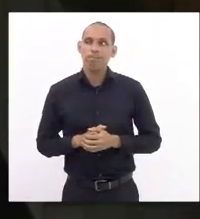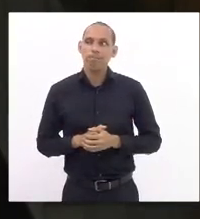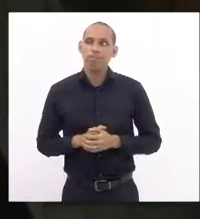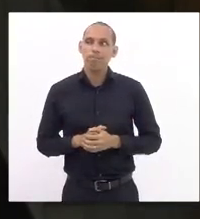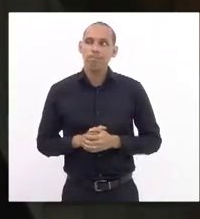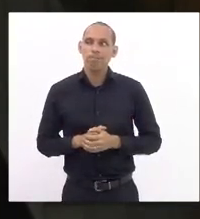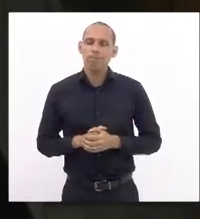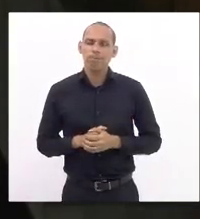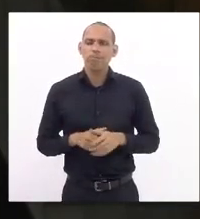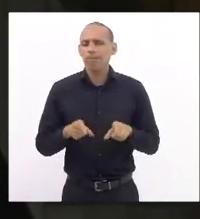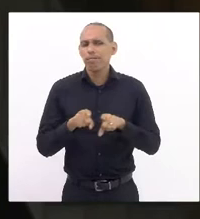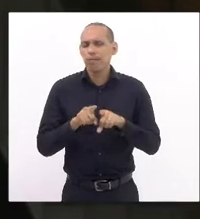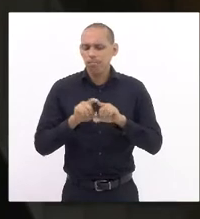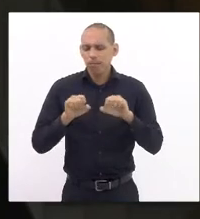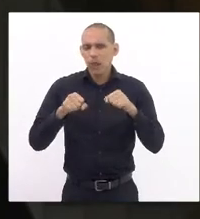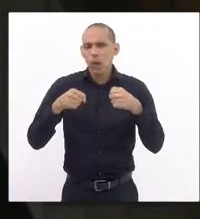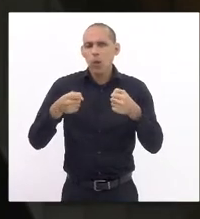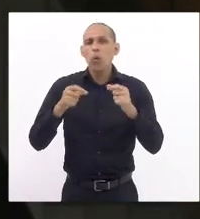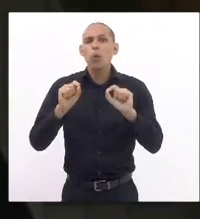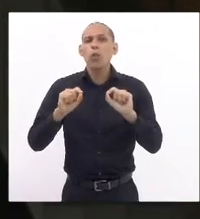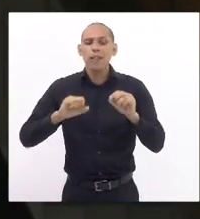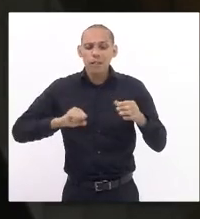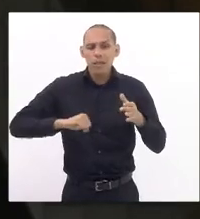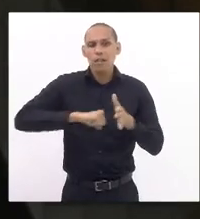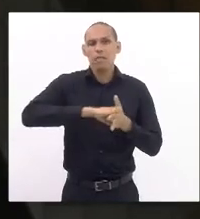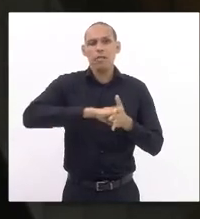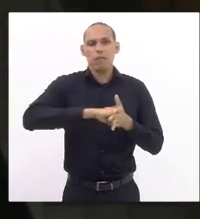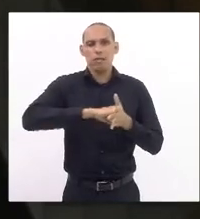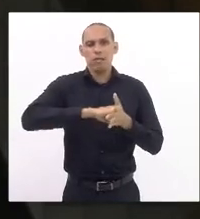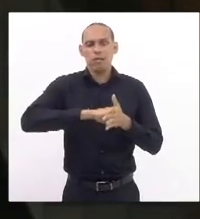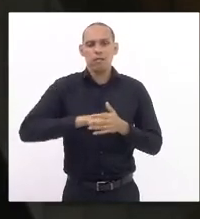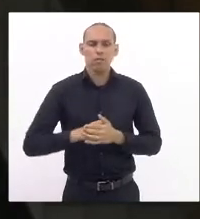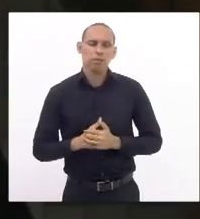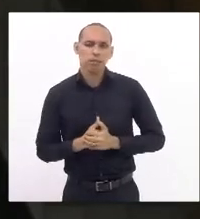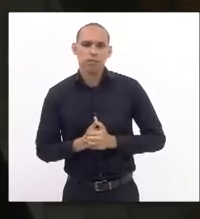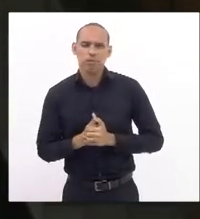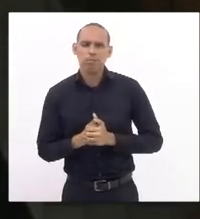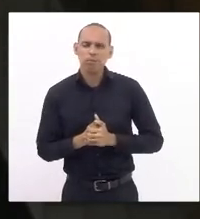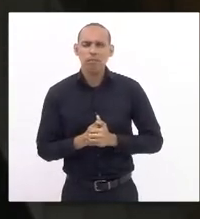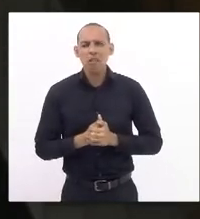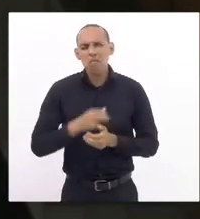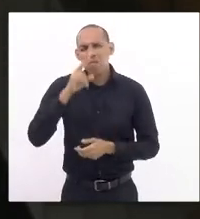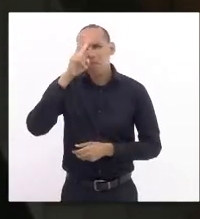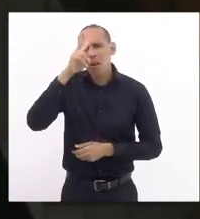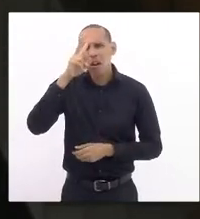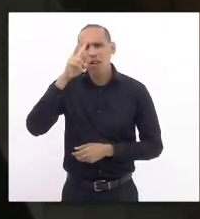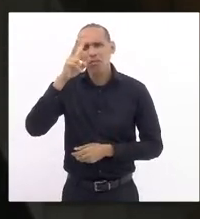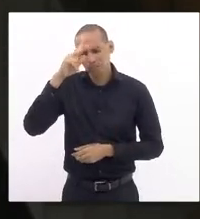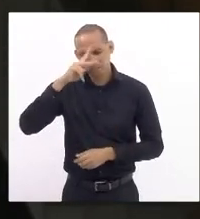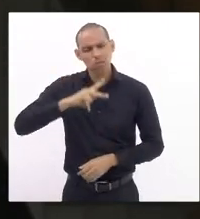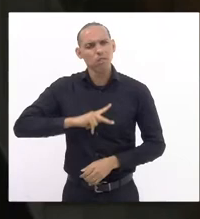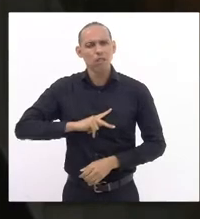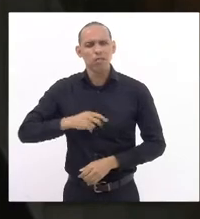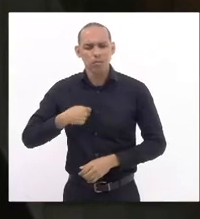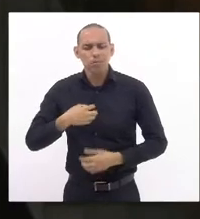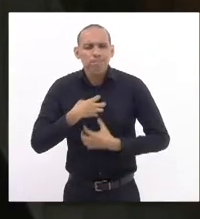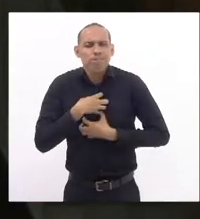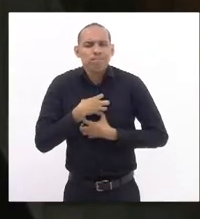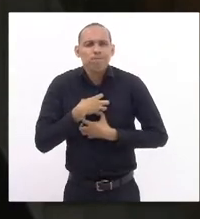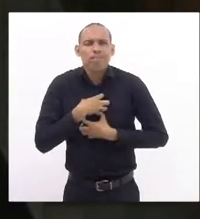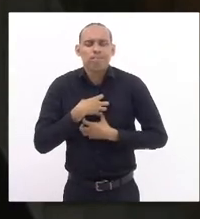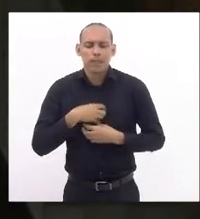repercutir o impacto, o forte impacto pessoal que senti